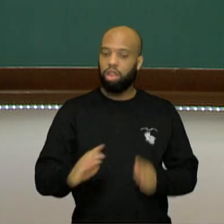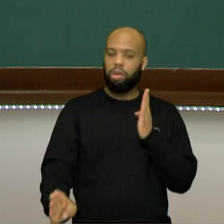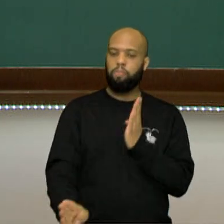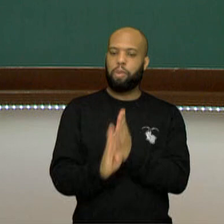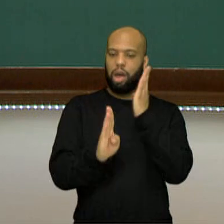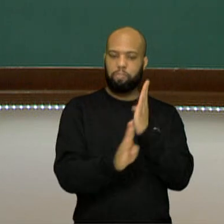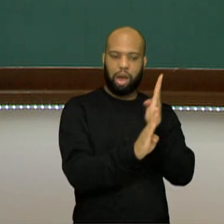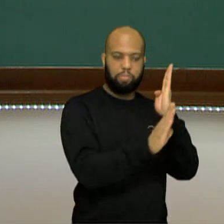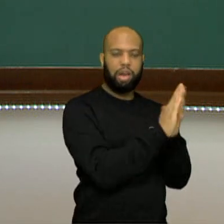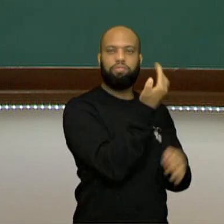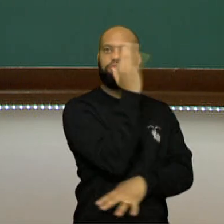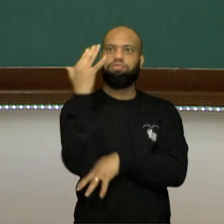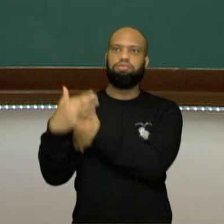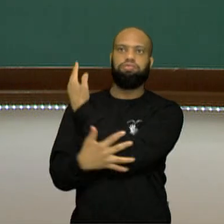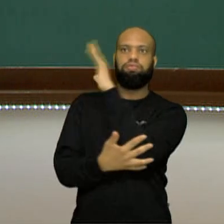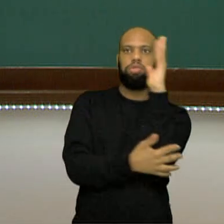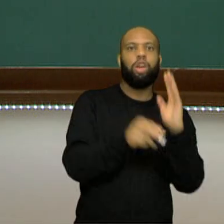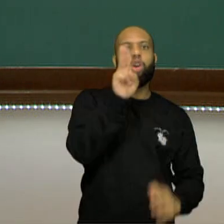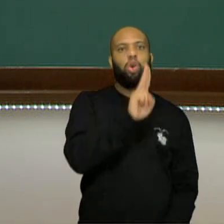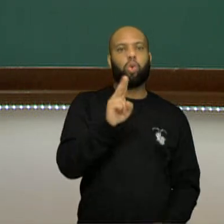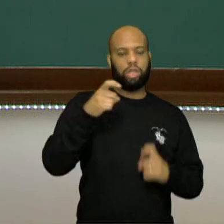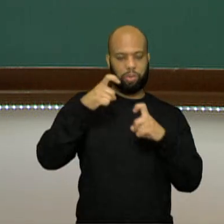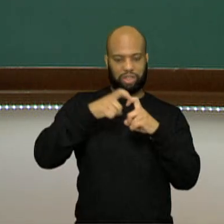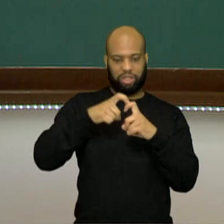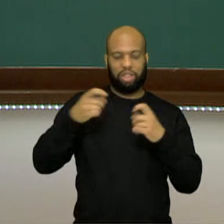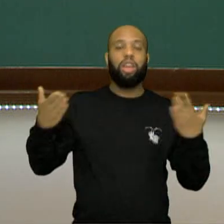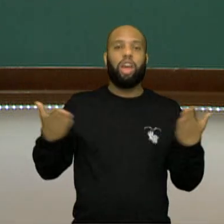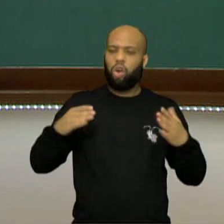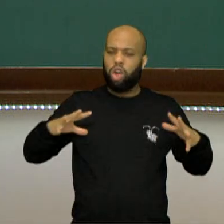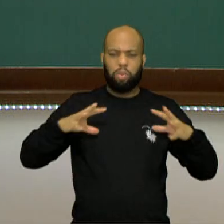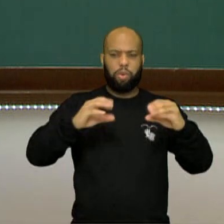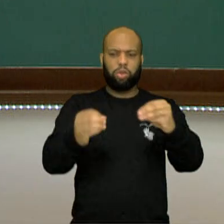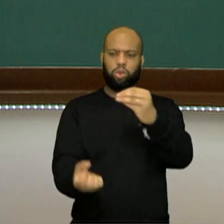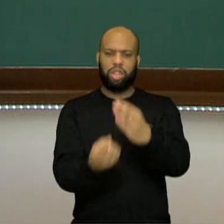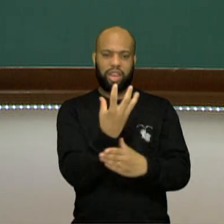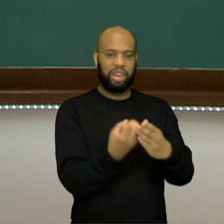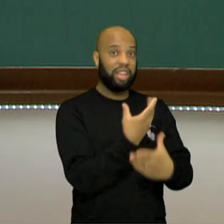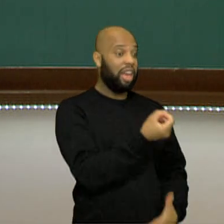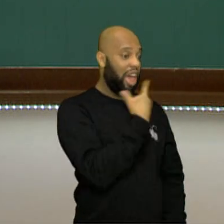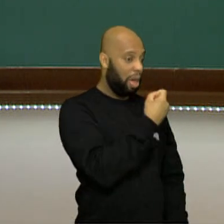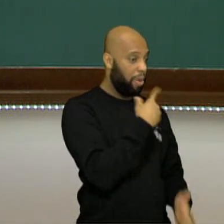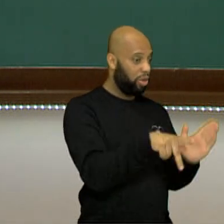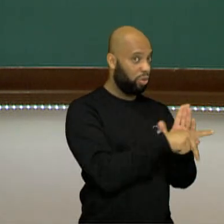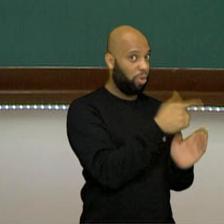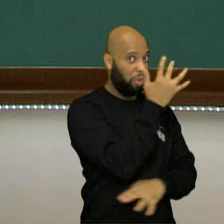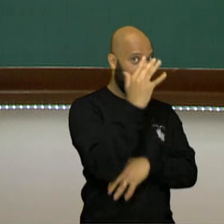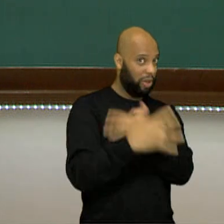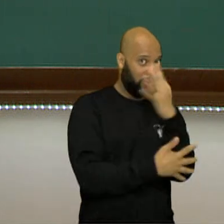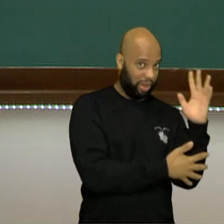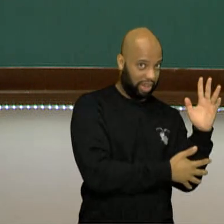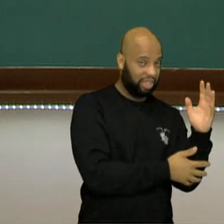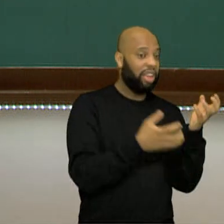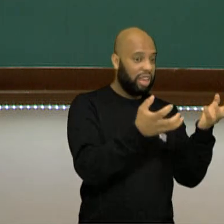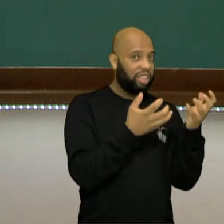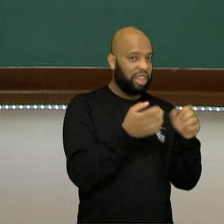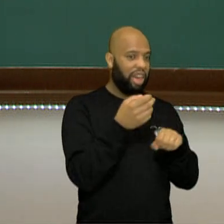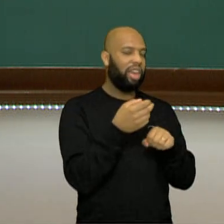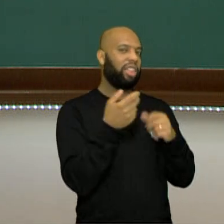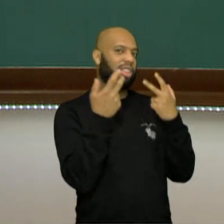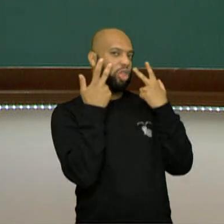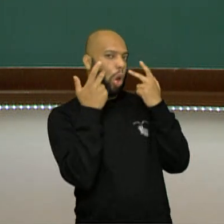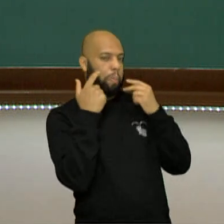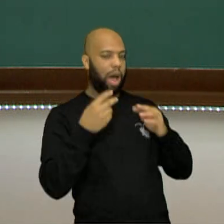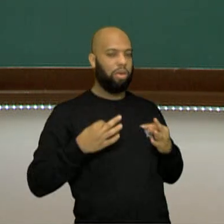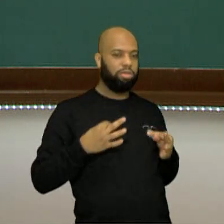descoberta dessas plantas medicinais e hoje para toda a criação de fitoterápicos para aqueles que buscam tratamentos mais